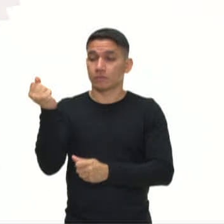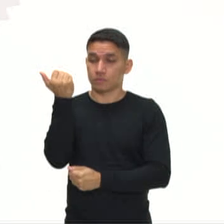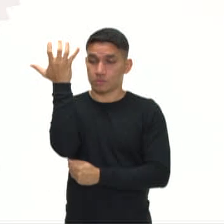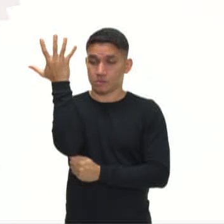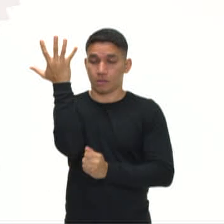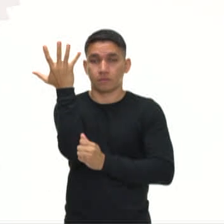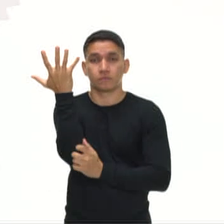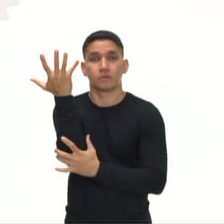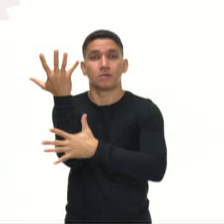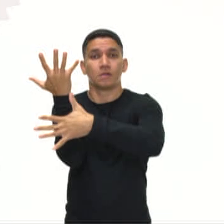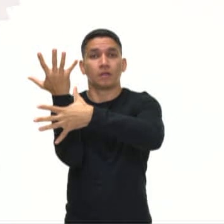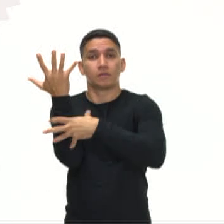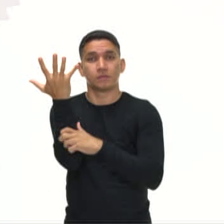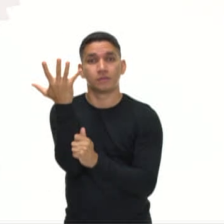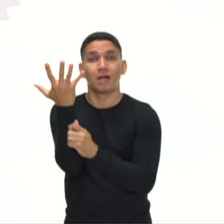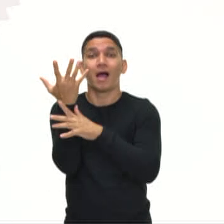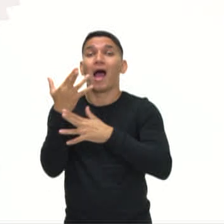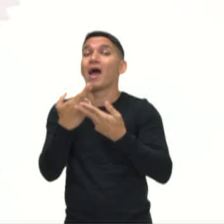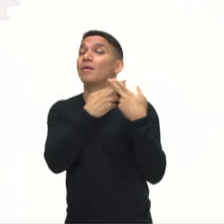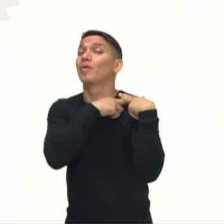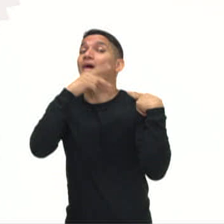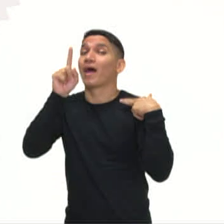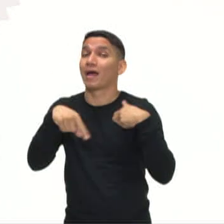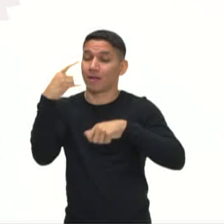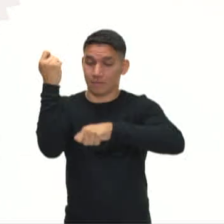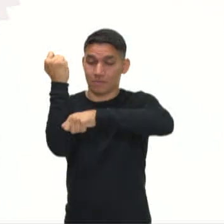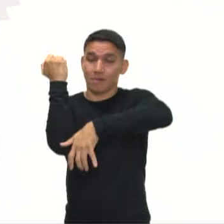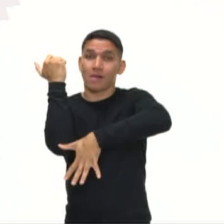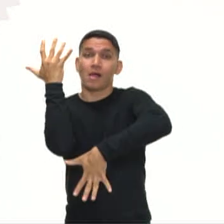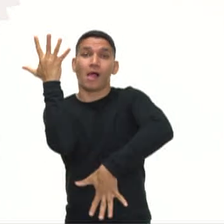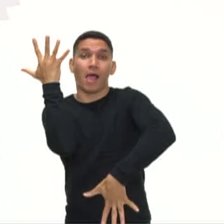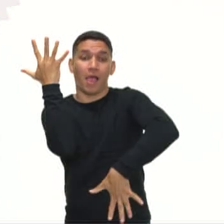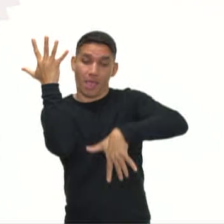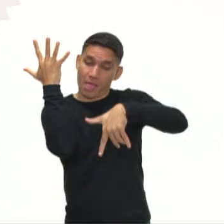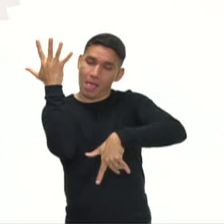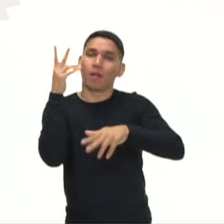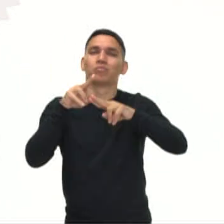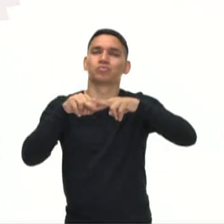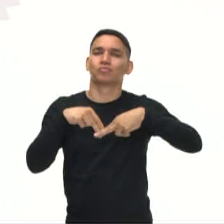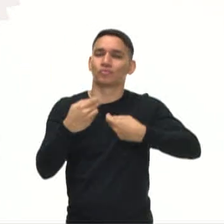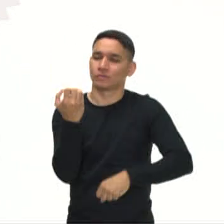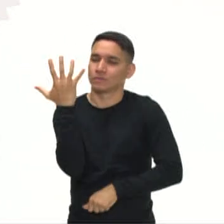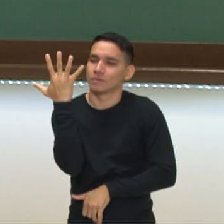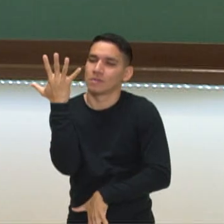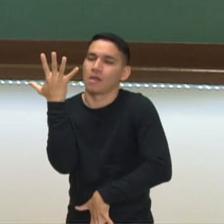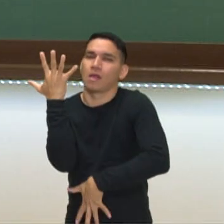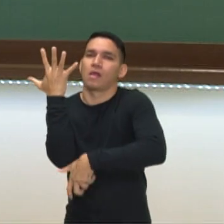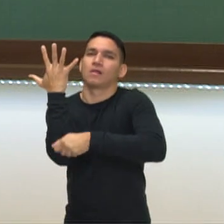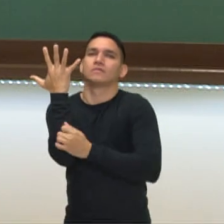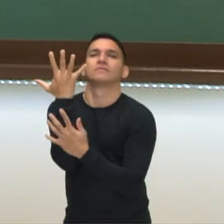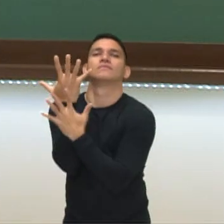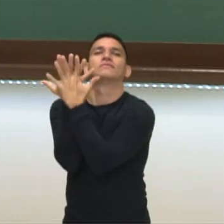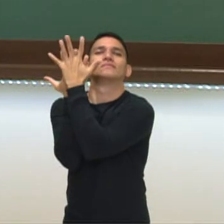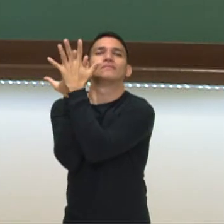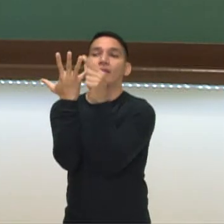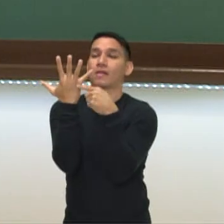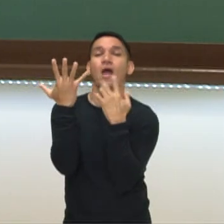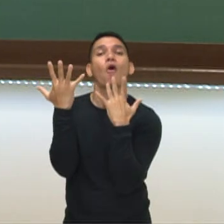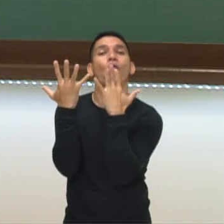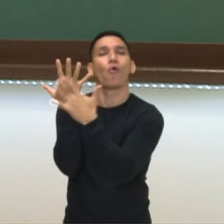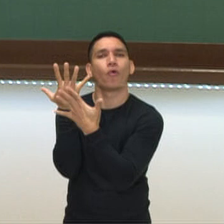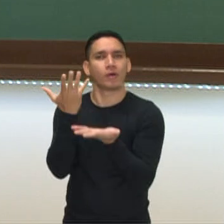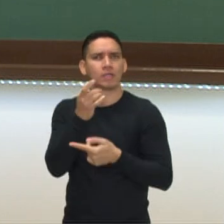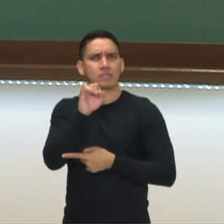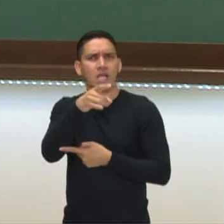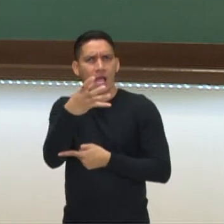e a capilaridade é que são responsáveis pelo fenômeno arco-íris da flor. E se você quiser testar na sua casa